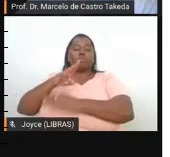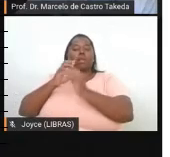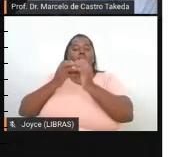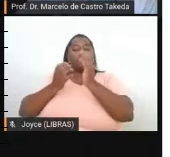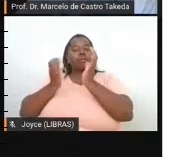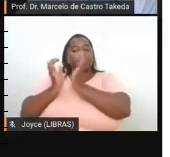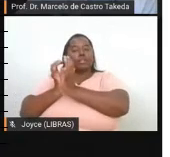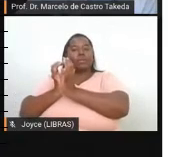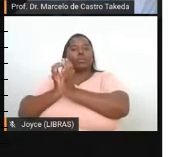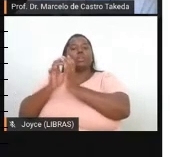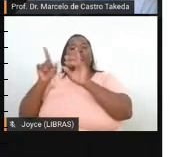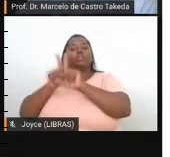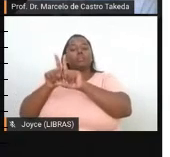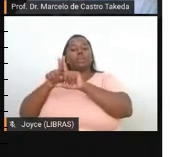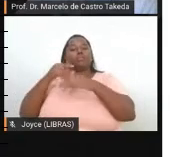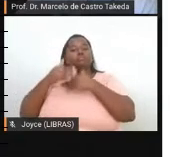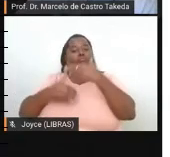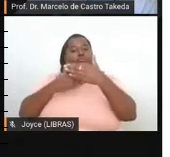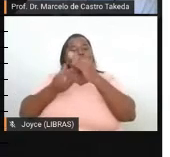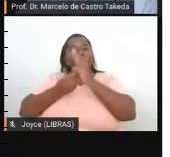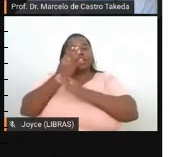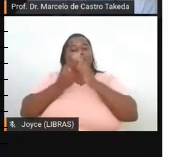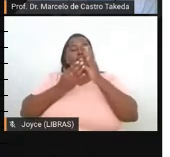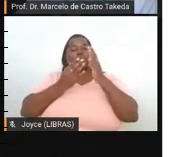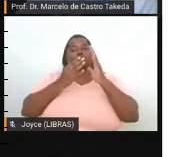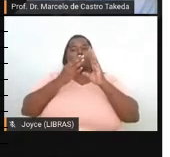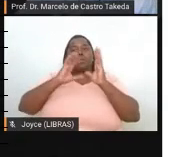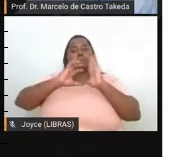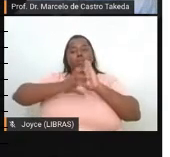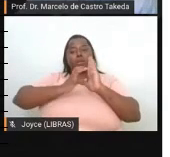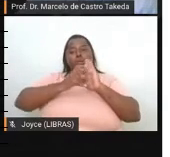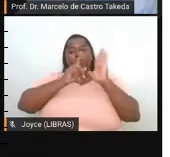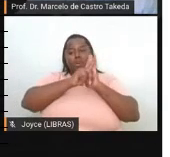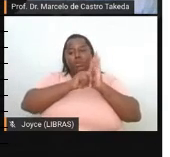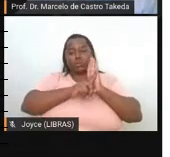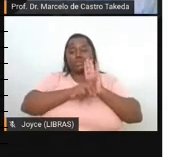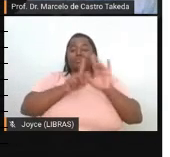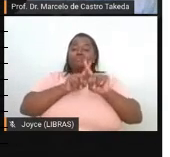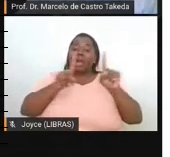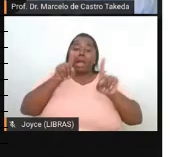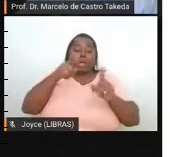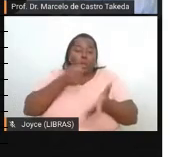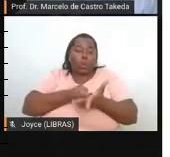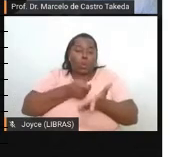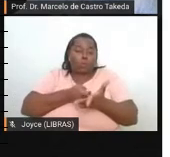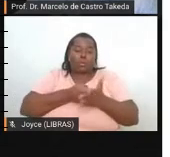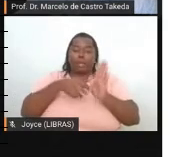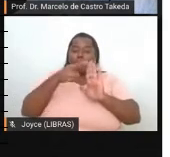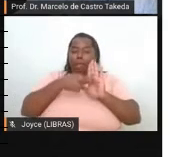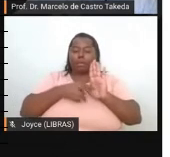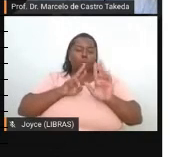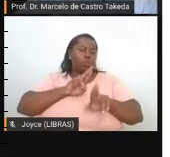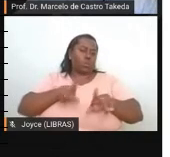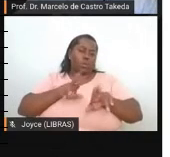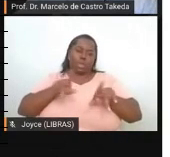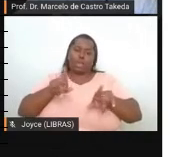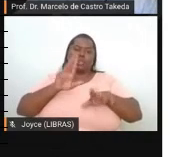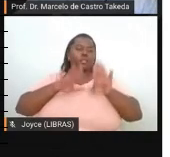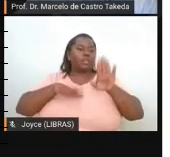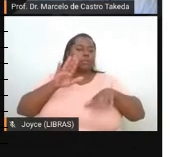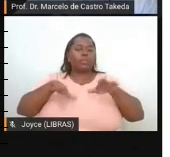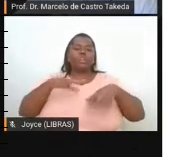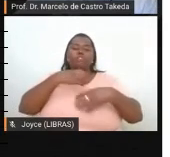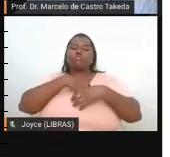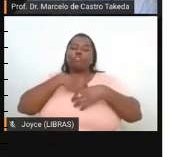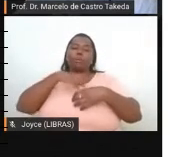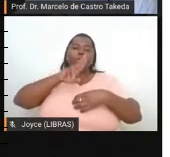categorias e desenvolvimento de banco de questões, mas isso não é uma regra, né? Isso depende aí da forma de